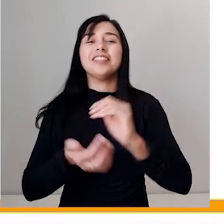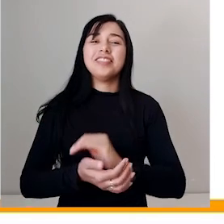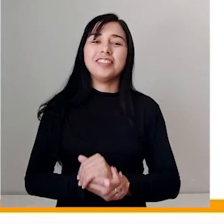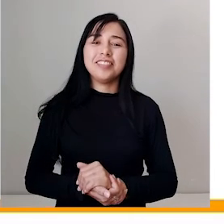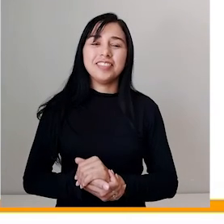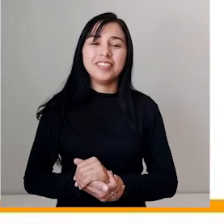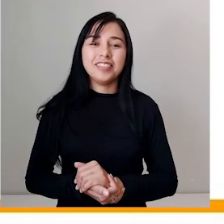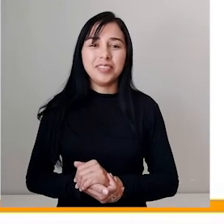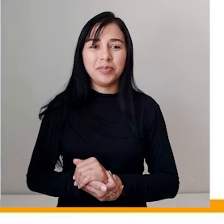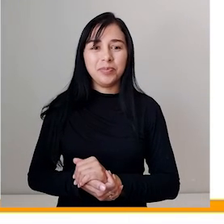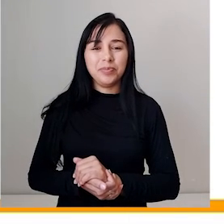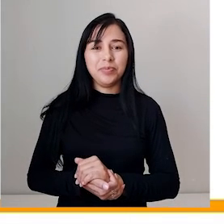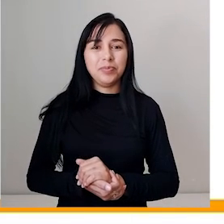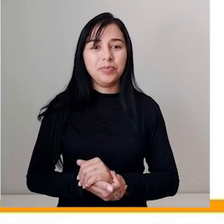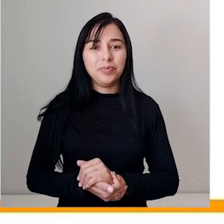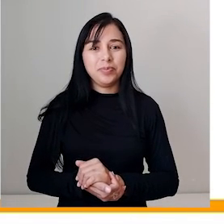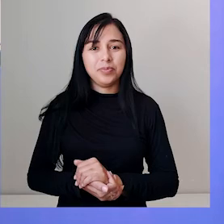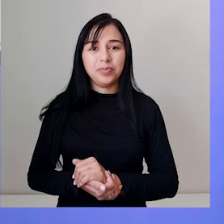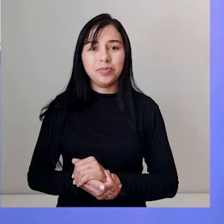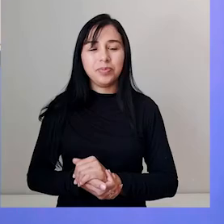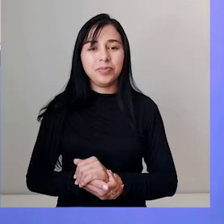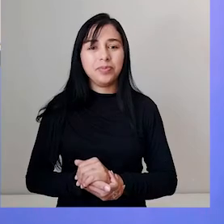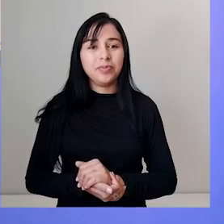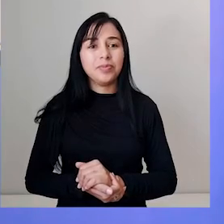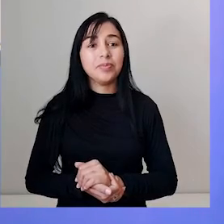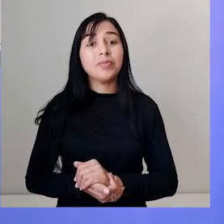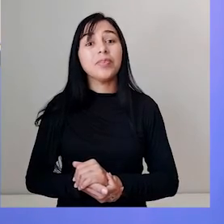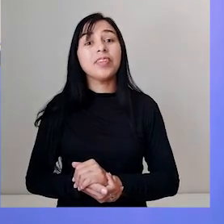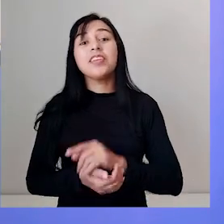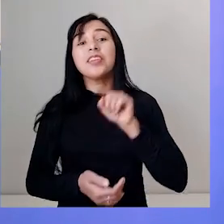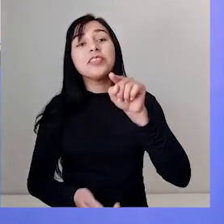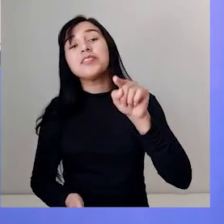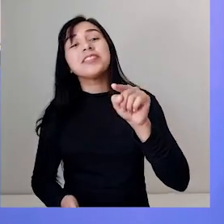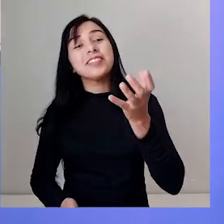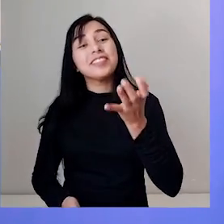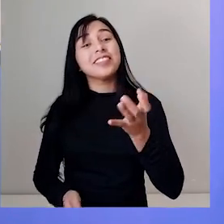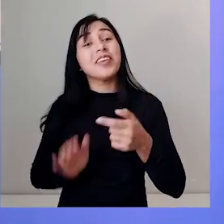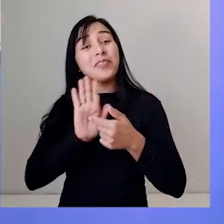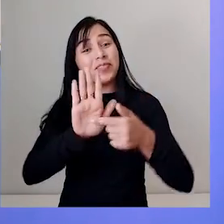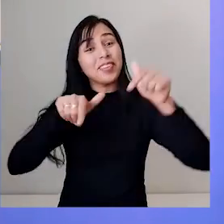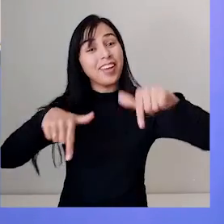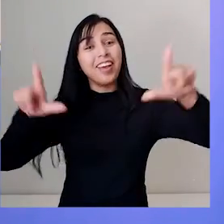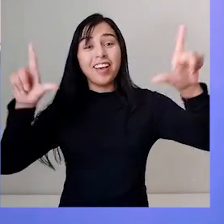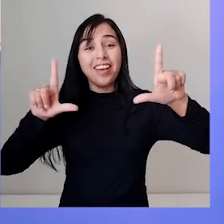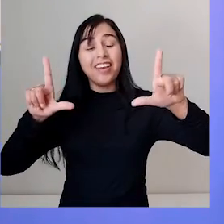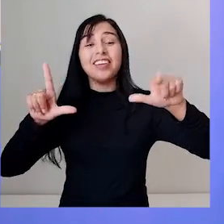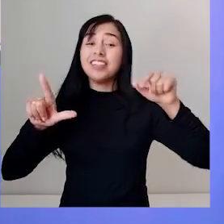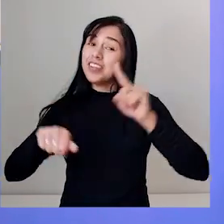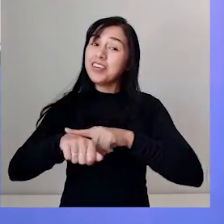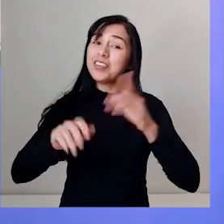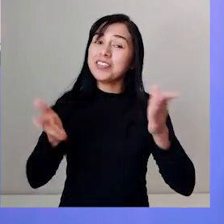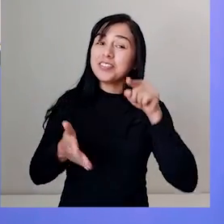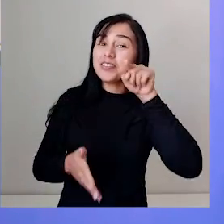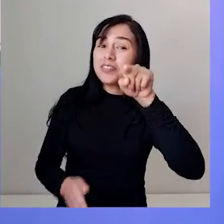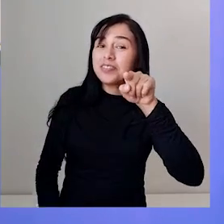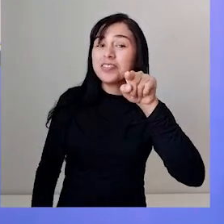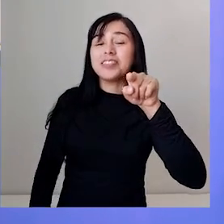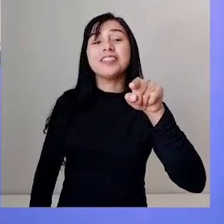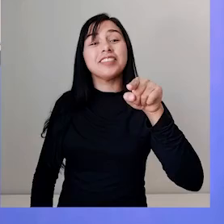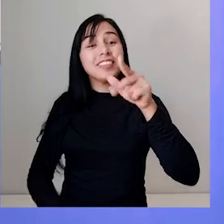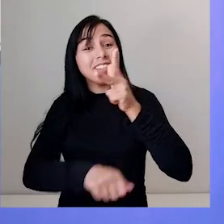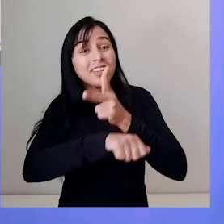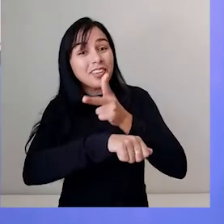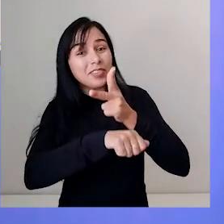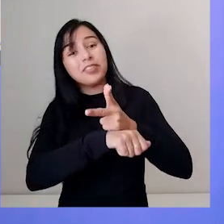humus na composteira. Que tal você aparecer na nossa programação? Essa é a hora de você estar na